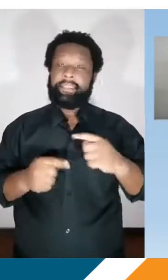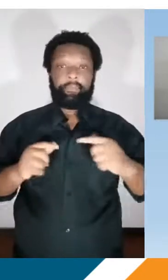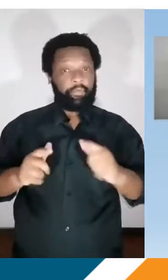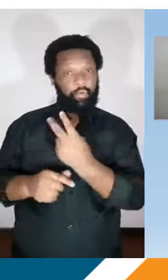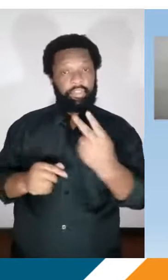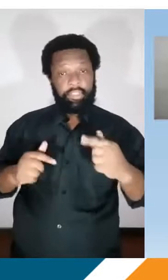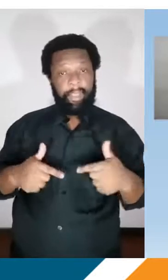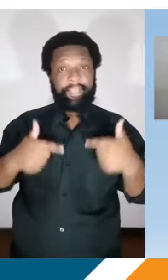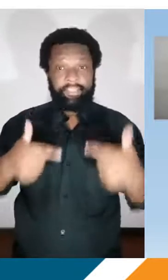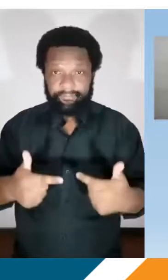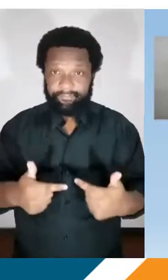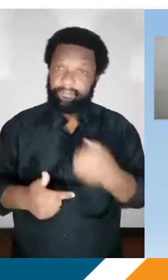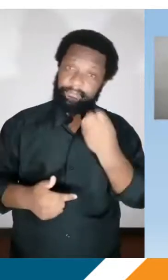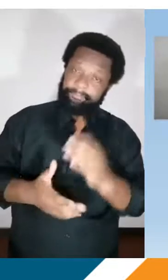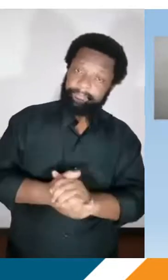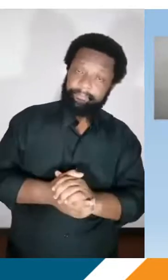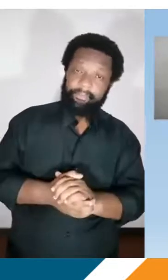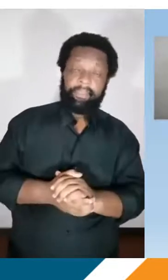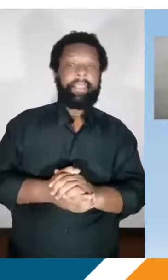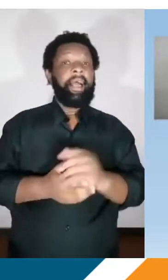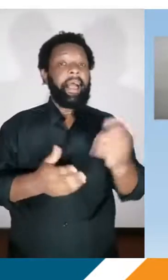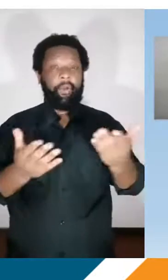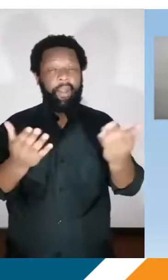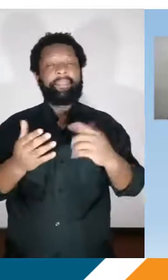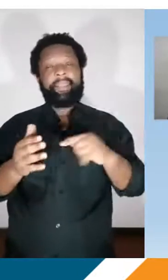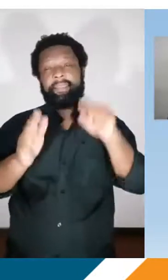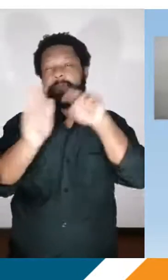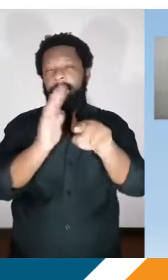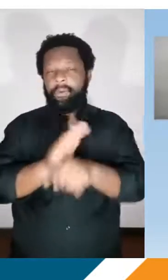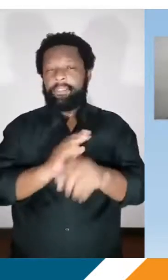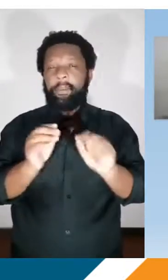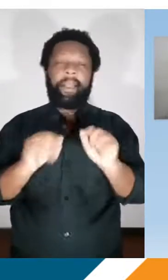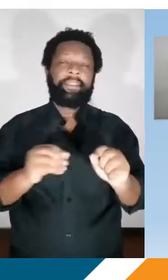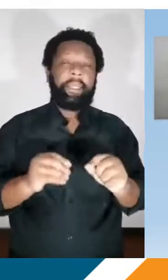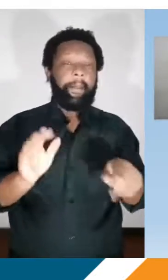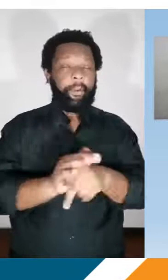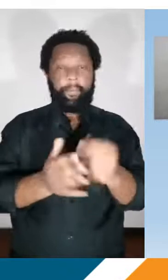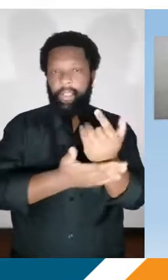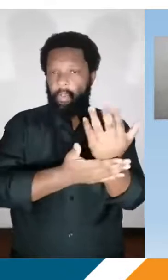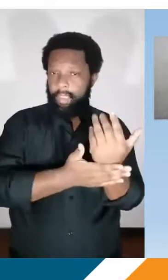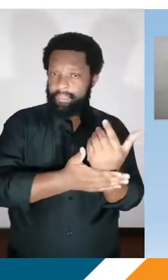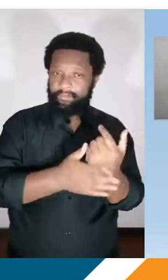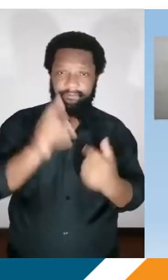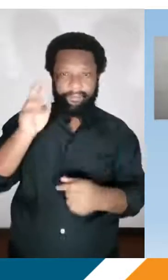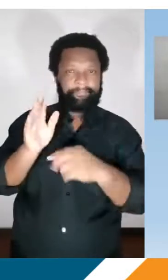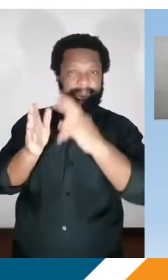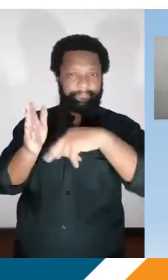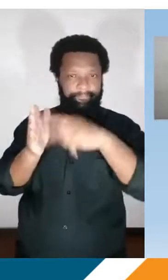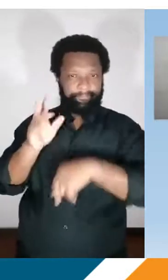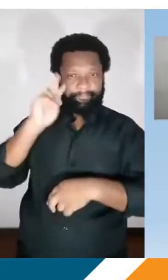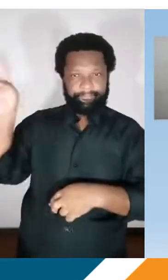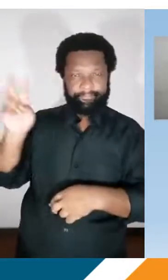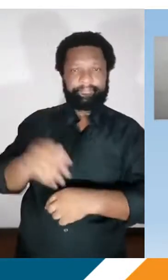isômeros opticamente ativos. Tá bom, gente? Aí aqui são questões que a gente vai, só para ter uma ideia, a UERJ, tá? O ácido